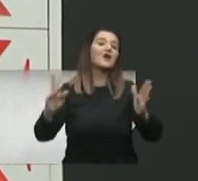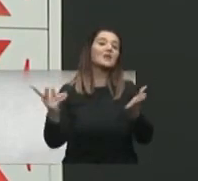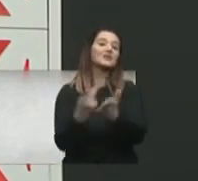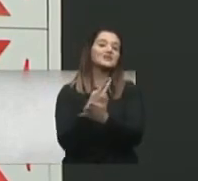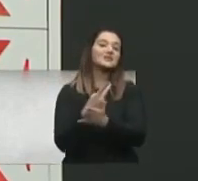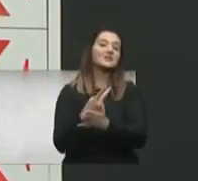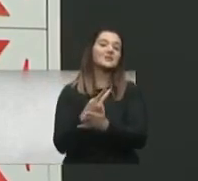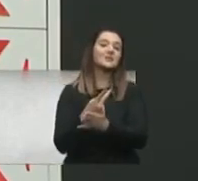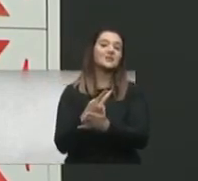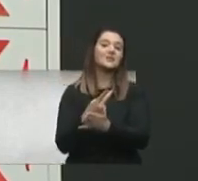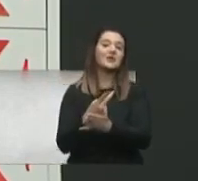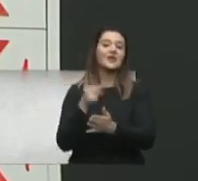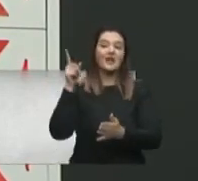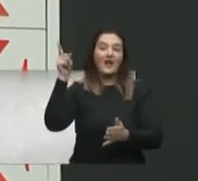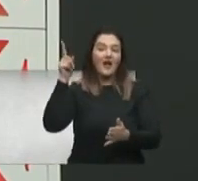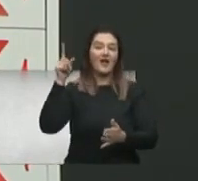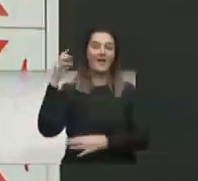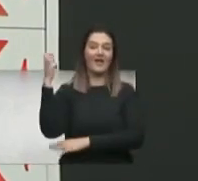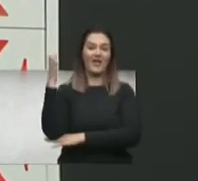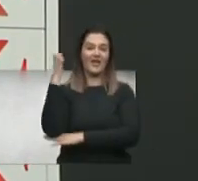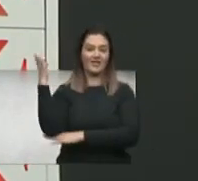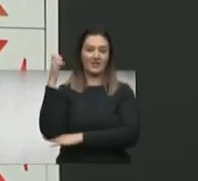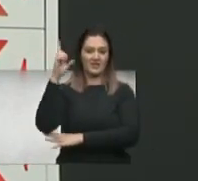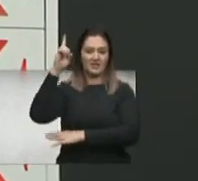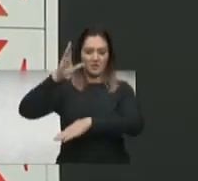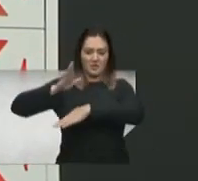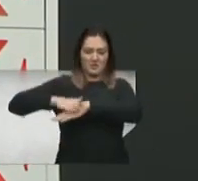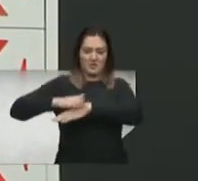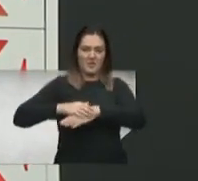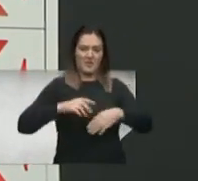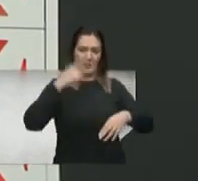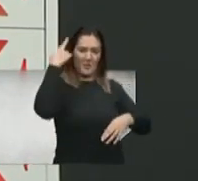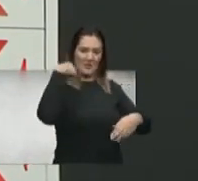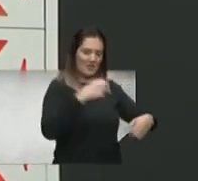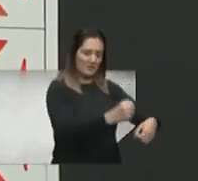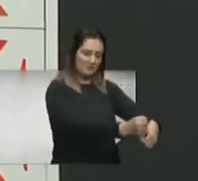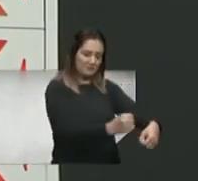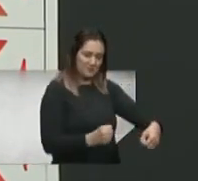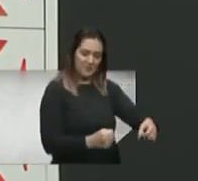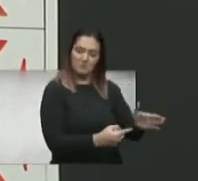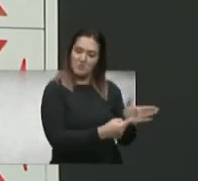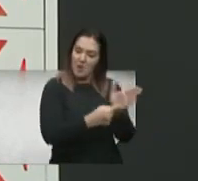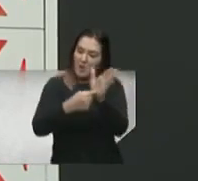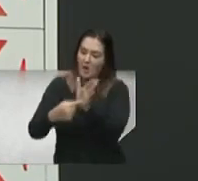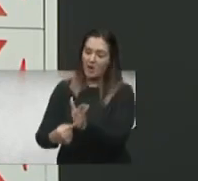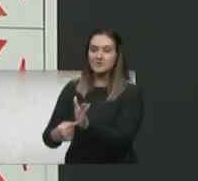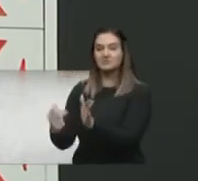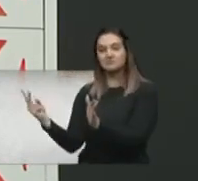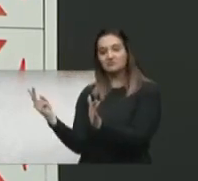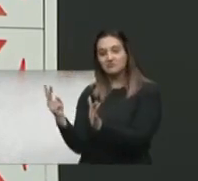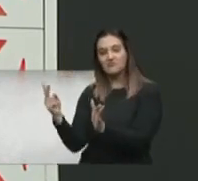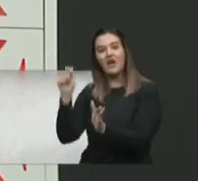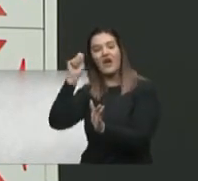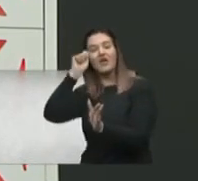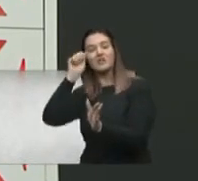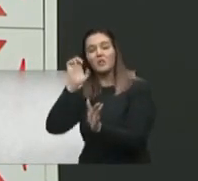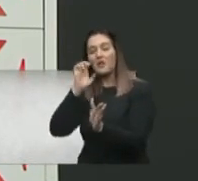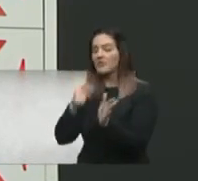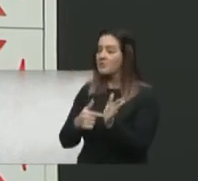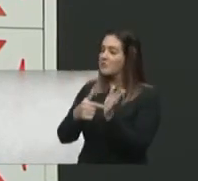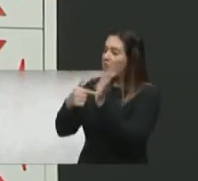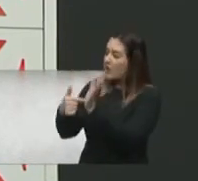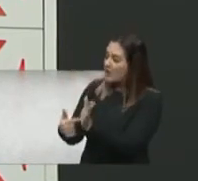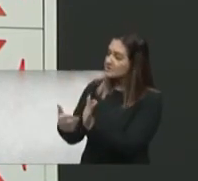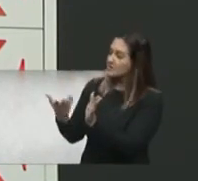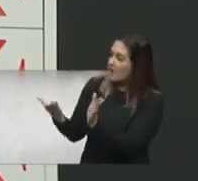o cordeiro que foi morto lá por Deus para salvar Adão e Eva e para mostrar o plano da salvação, ele veio aqui